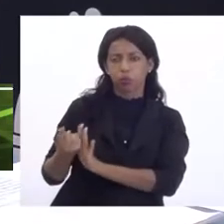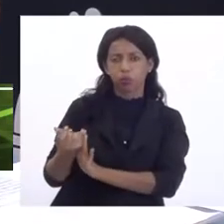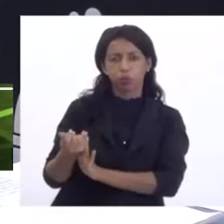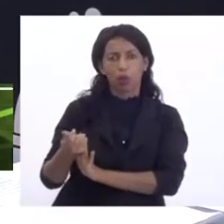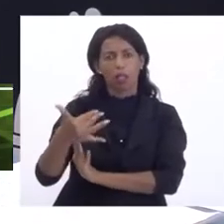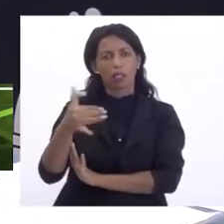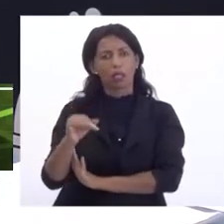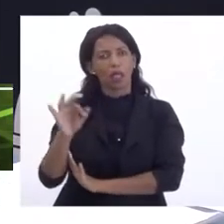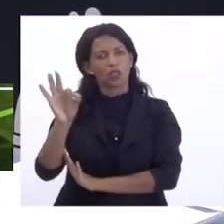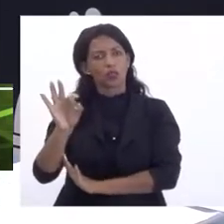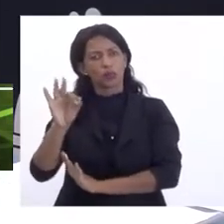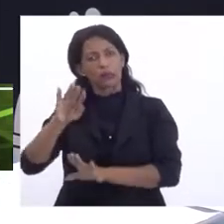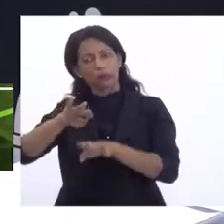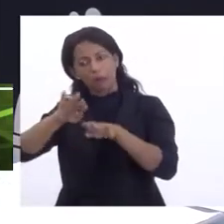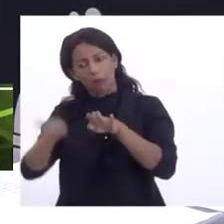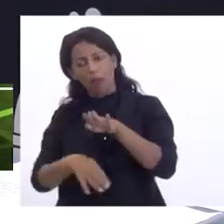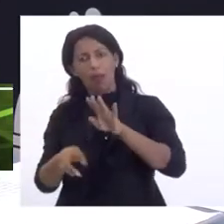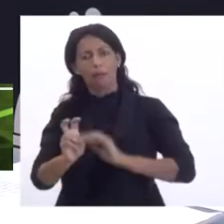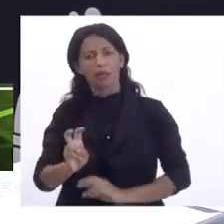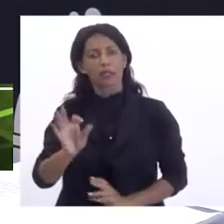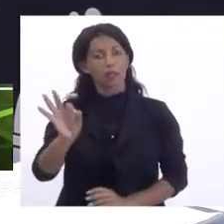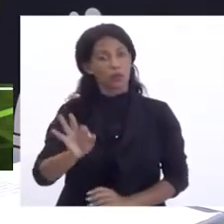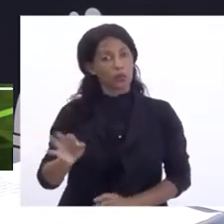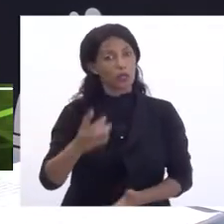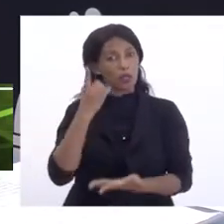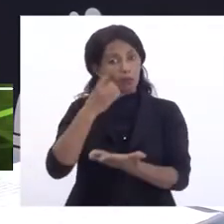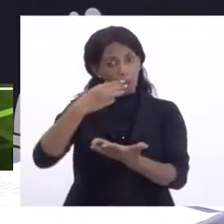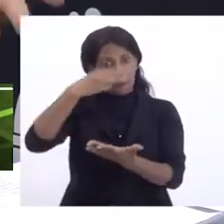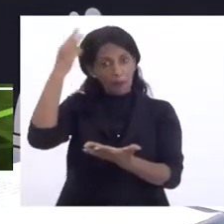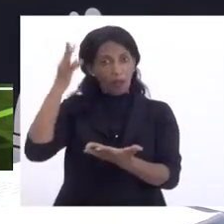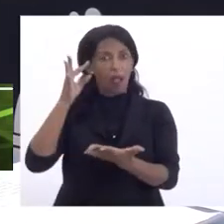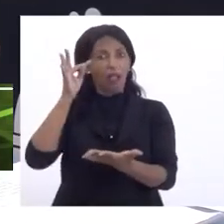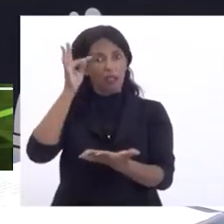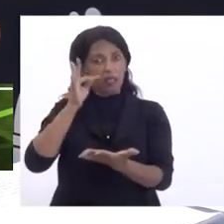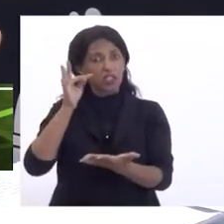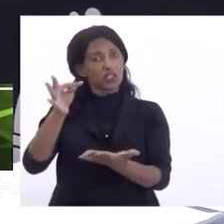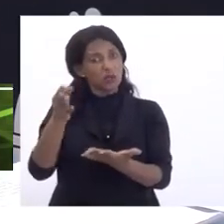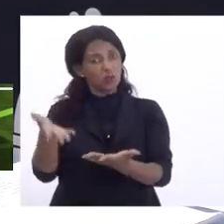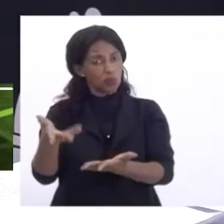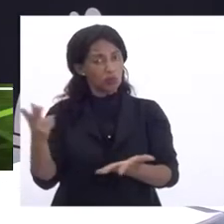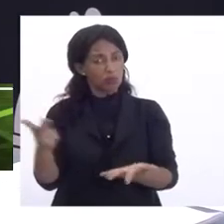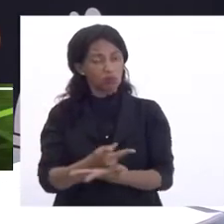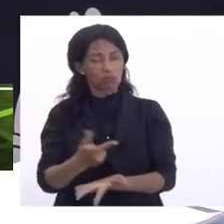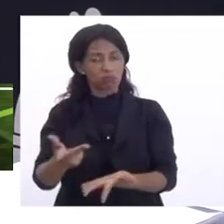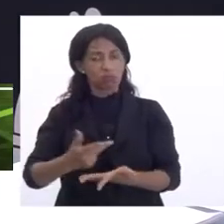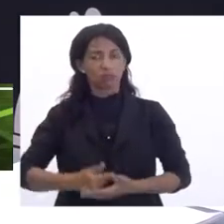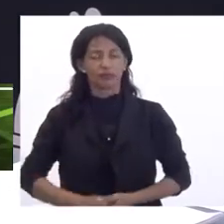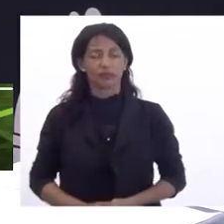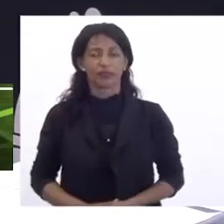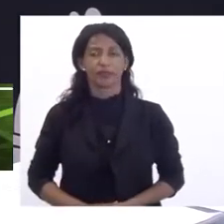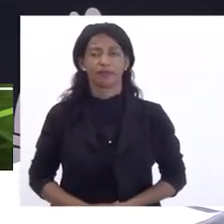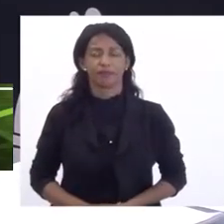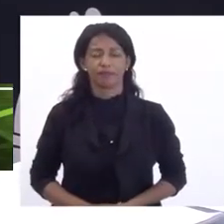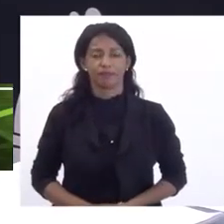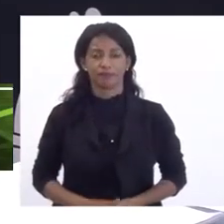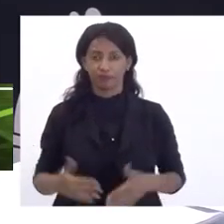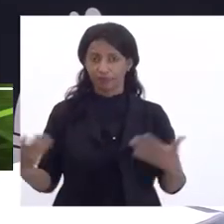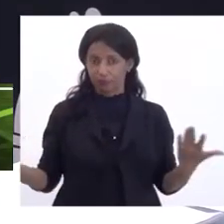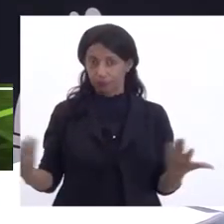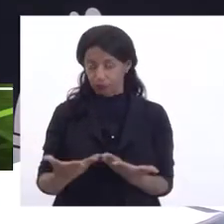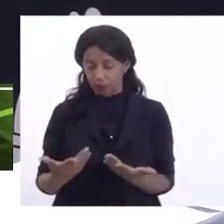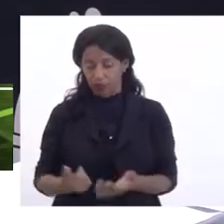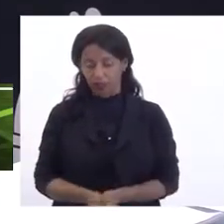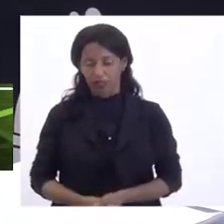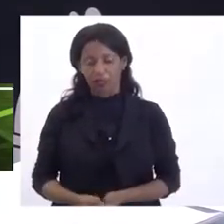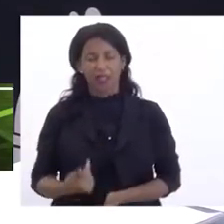de 10% para 5%. O deputado Márcio Pacheco é testemunha ocular disso. Ora, eu gostaria